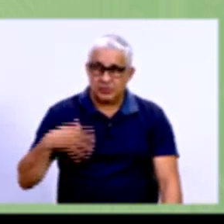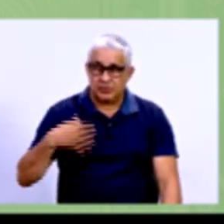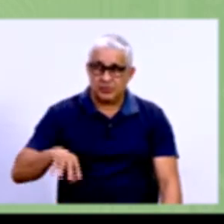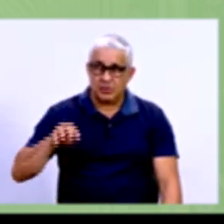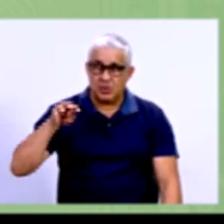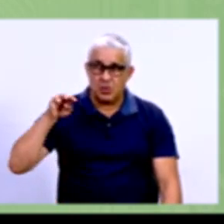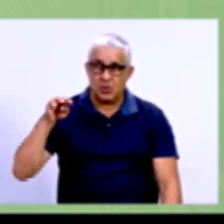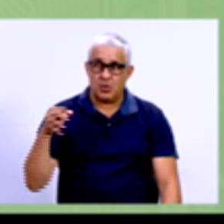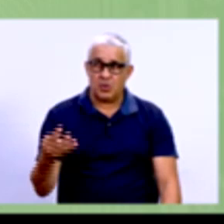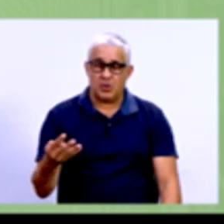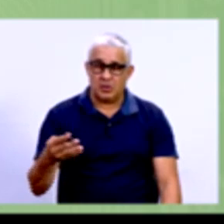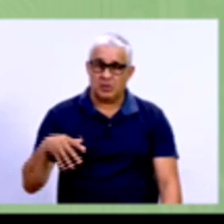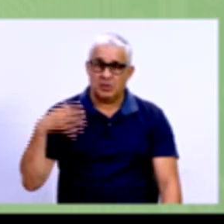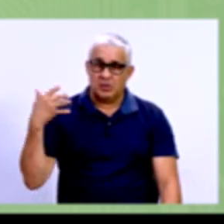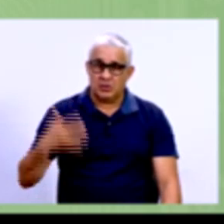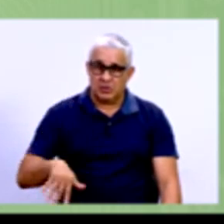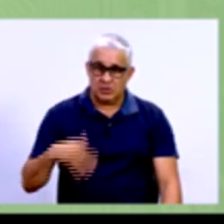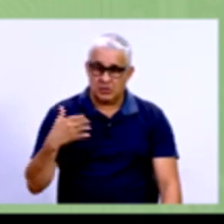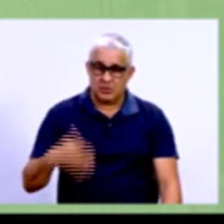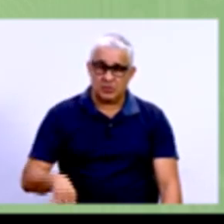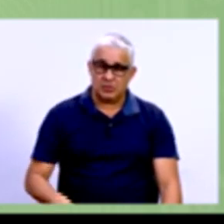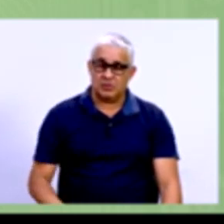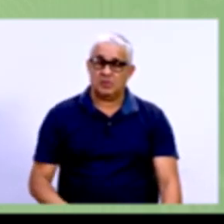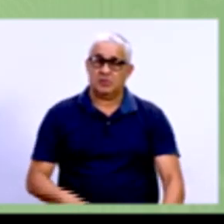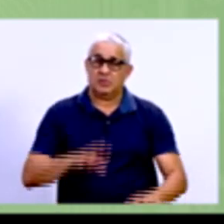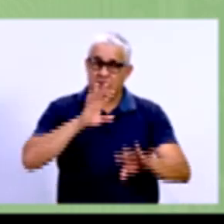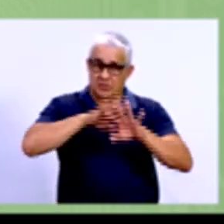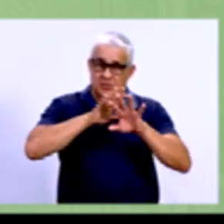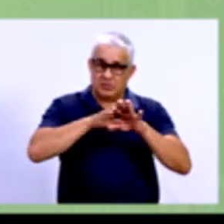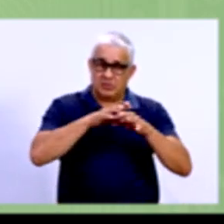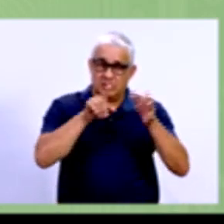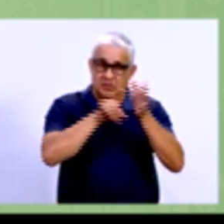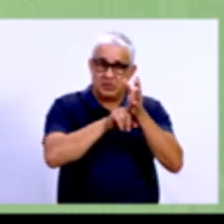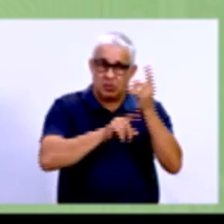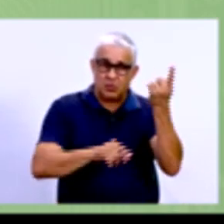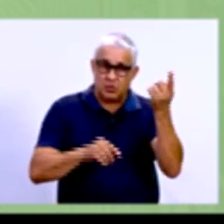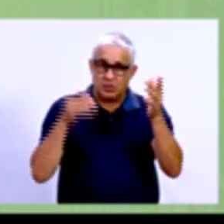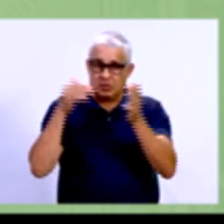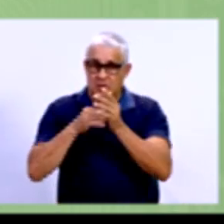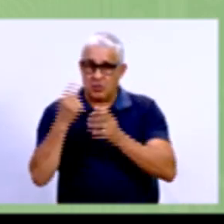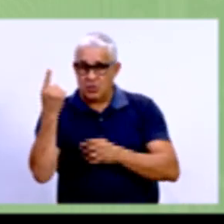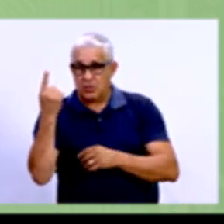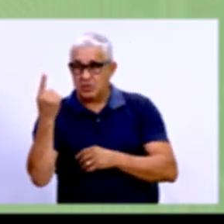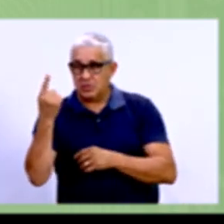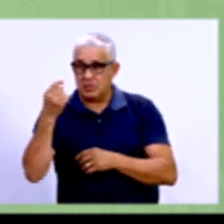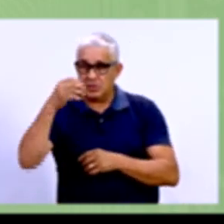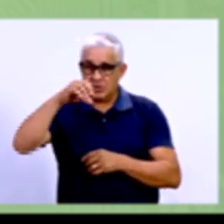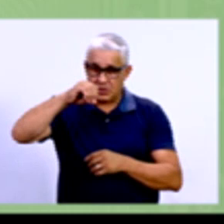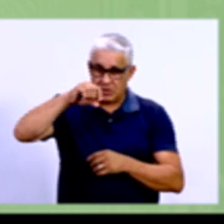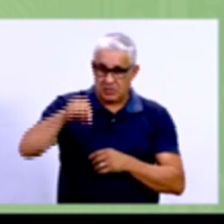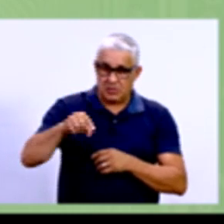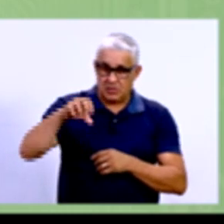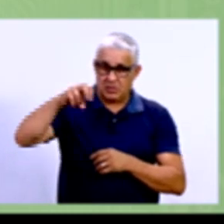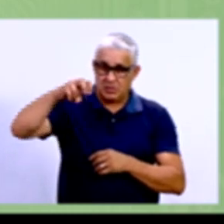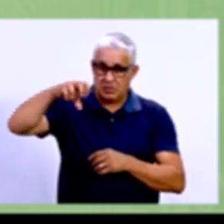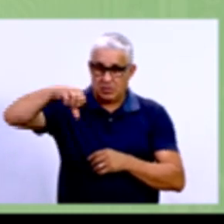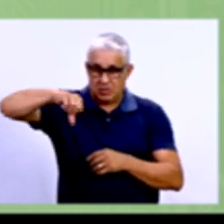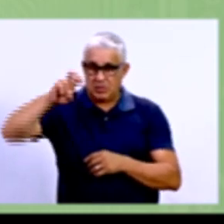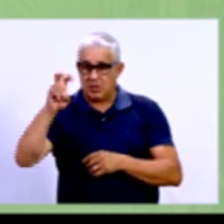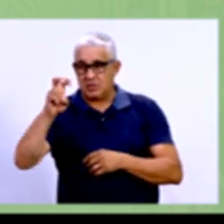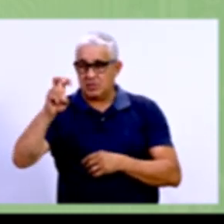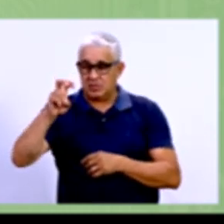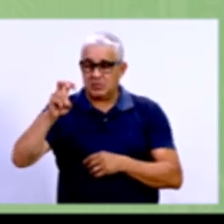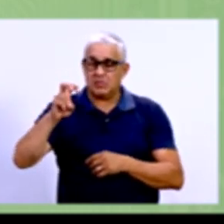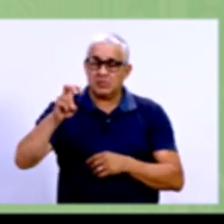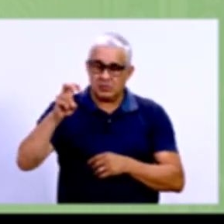pela tabelinha que a gente viu lá, de menos 1 até 1, ele está 0,95, então ele está muito alto esse coeficiente. Vale a pena